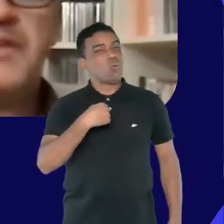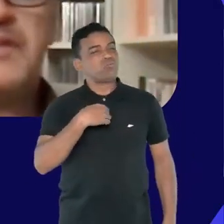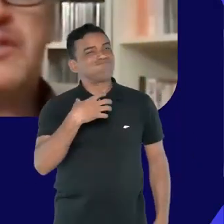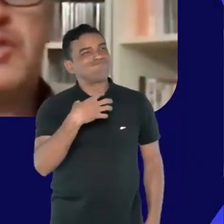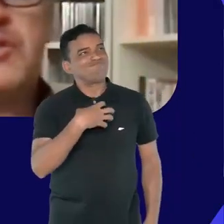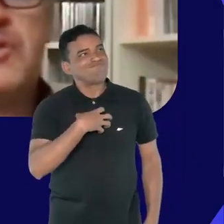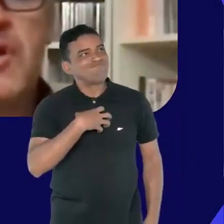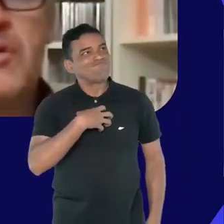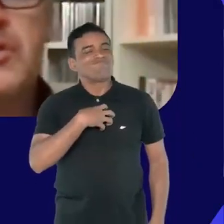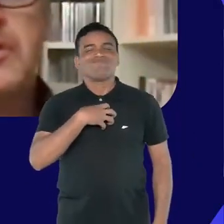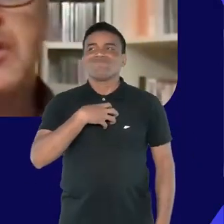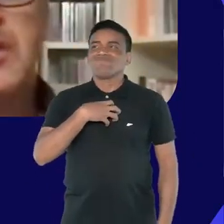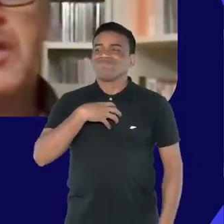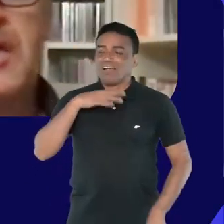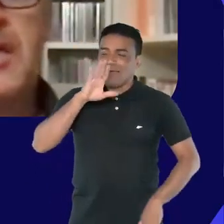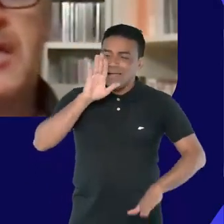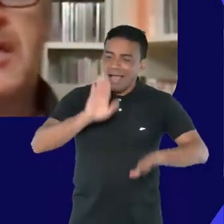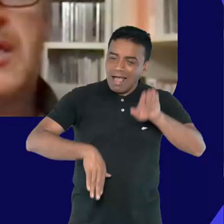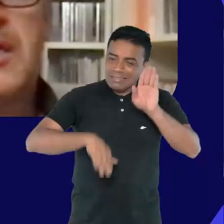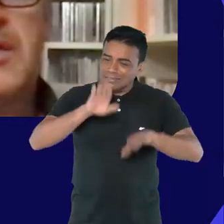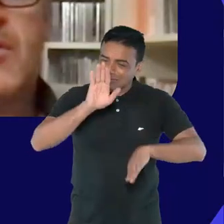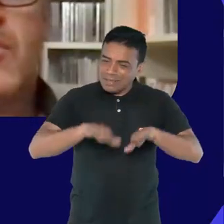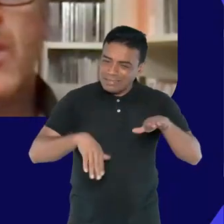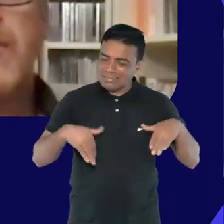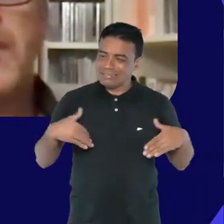muitas vezes nós,